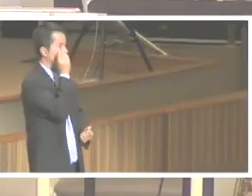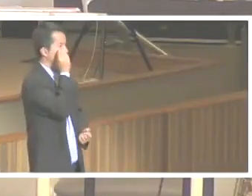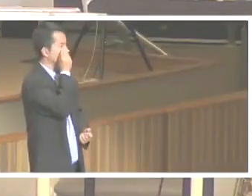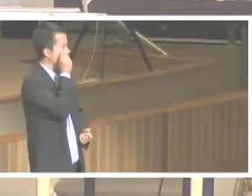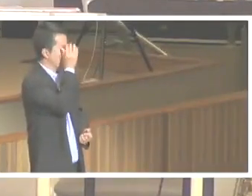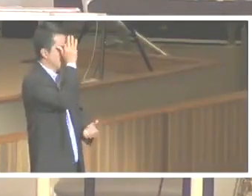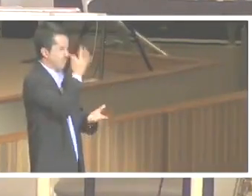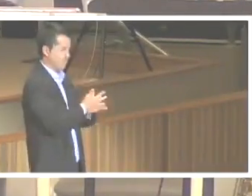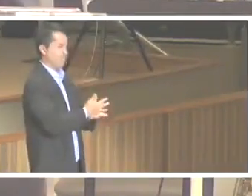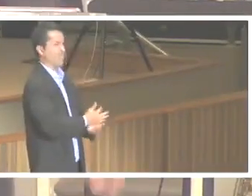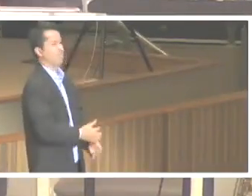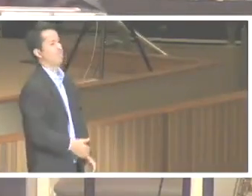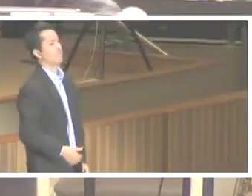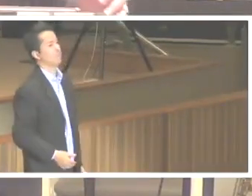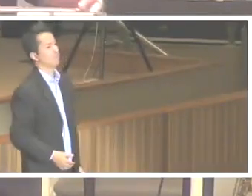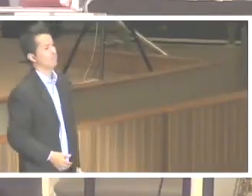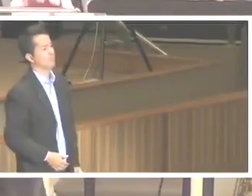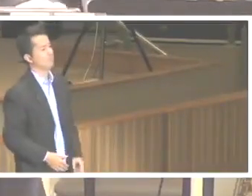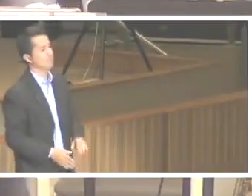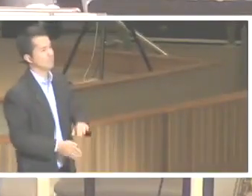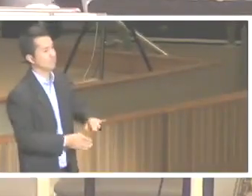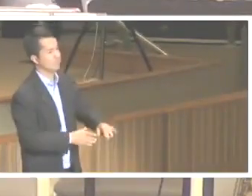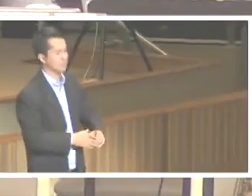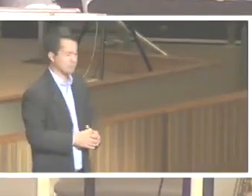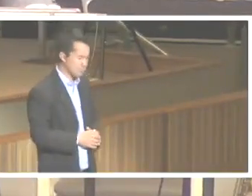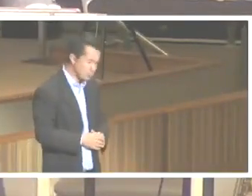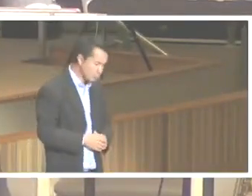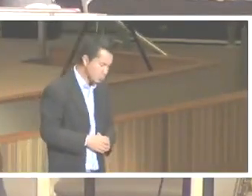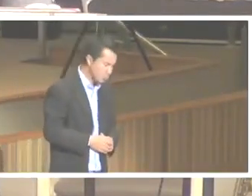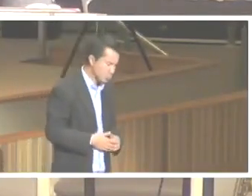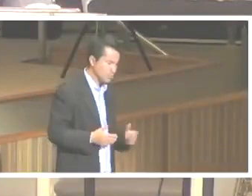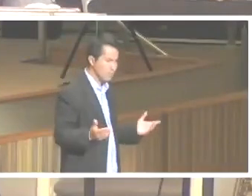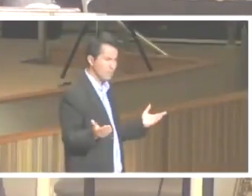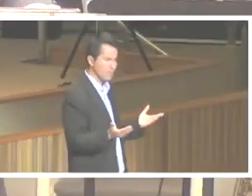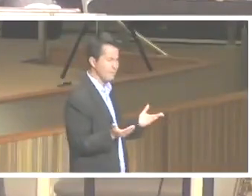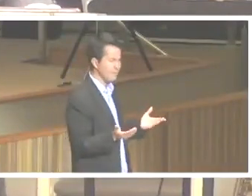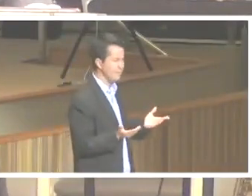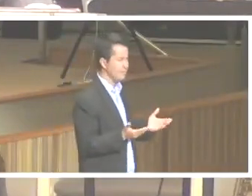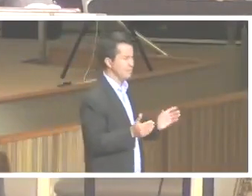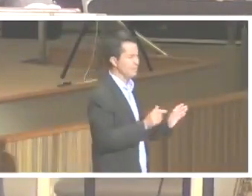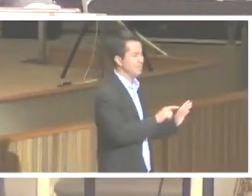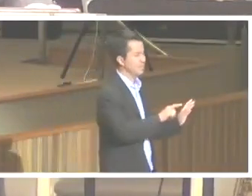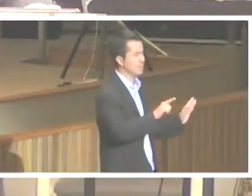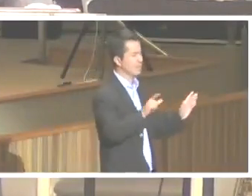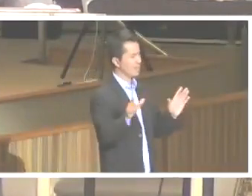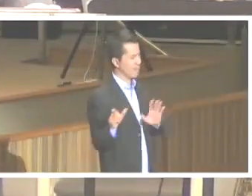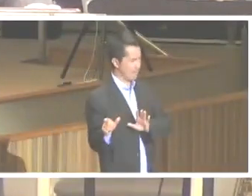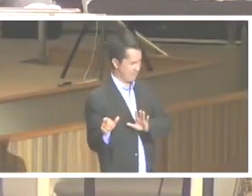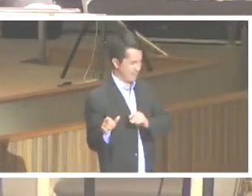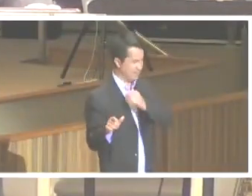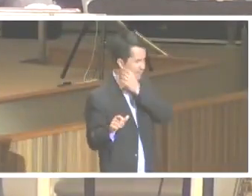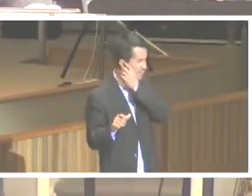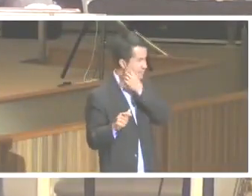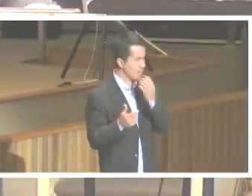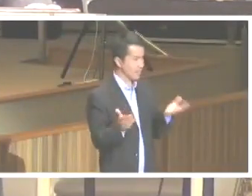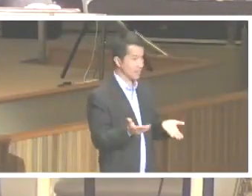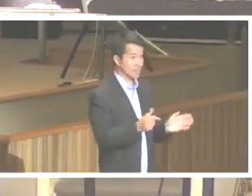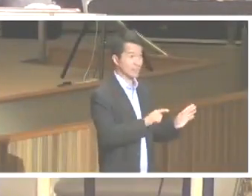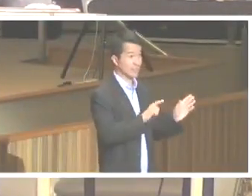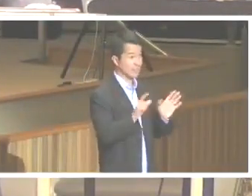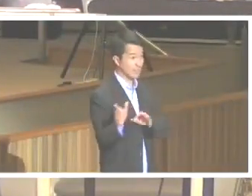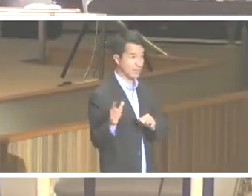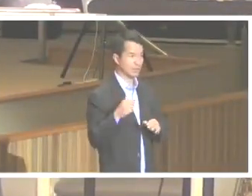onde o pastor florêncio da assembléia de deus ele recebeu o título de cidadão paranaense